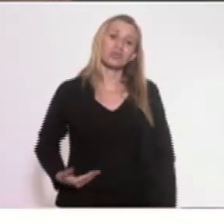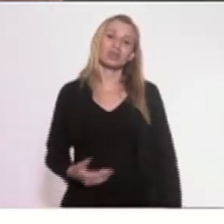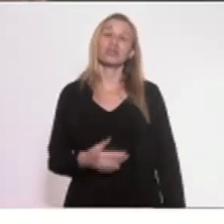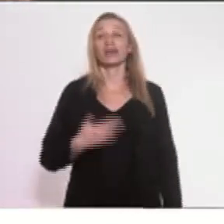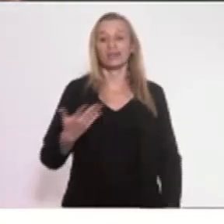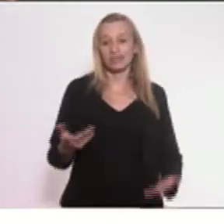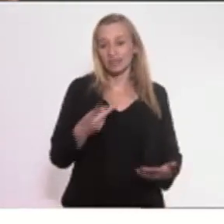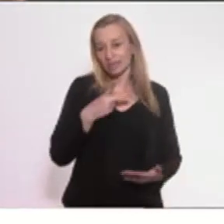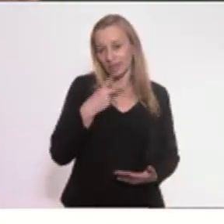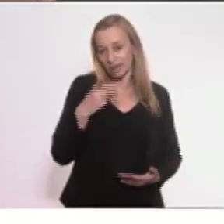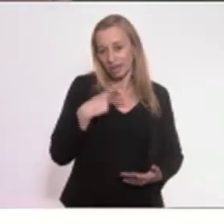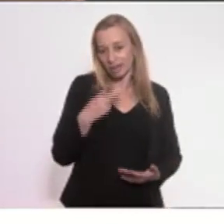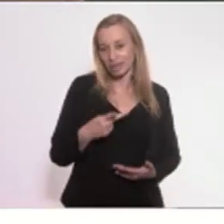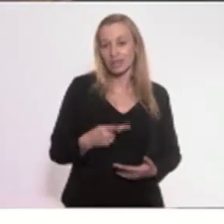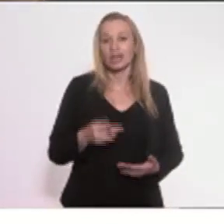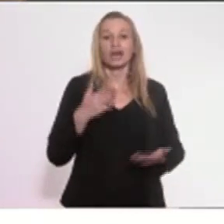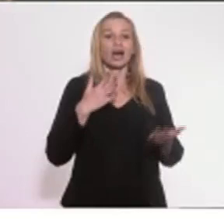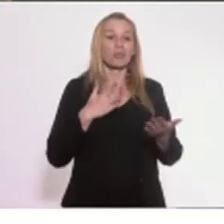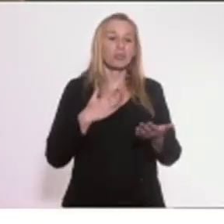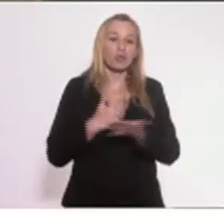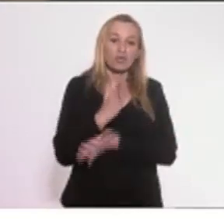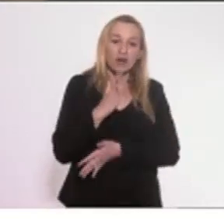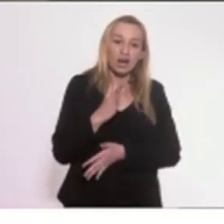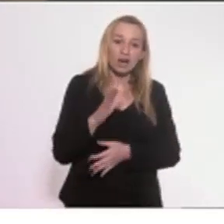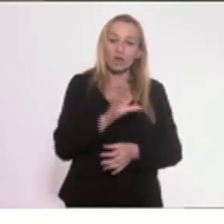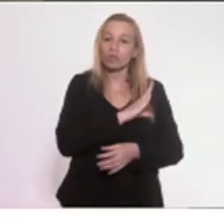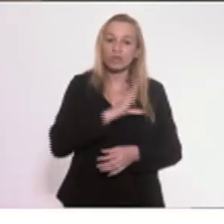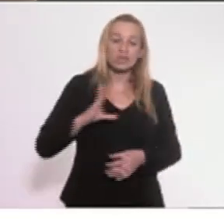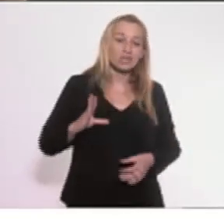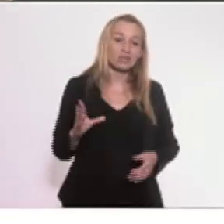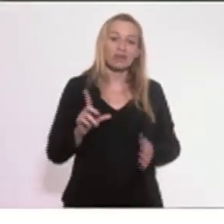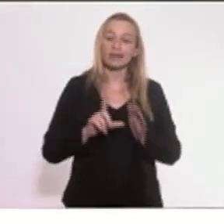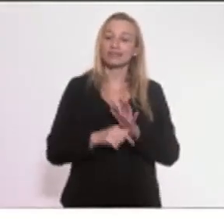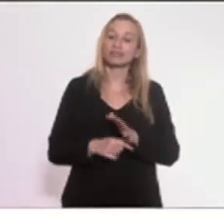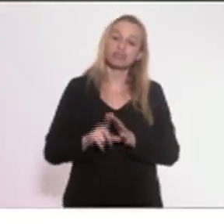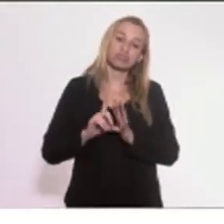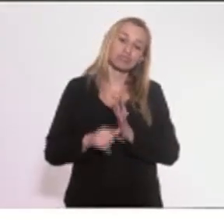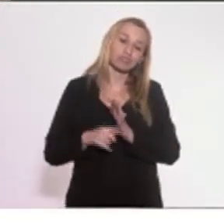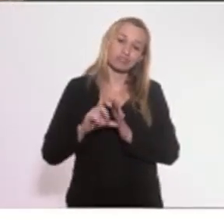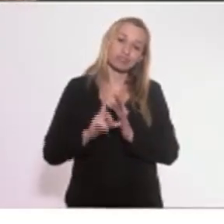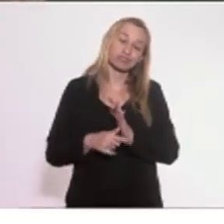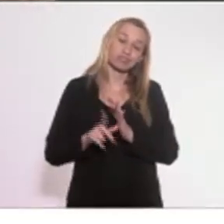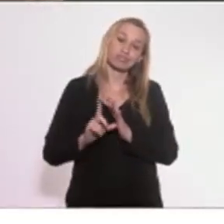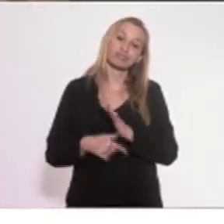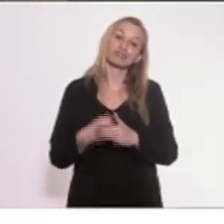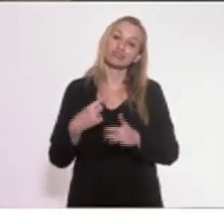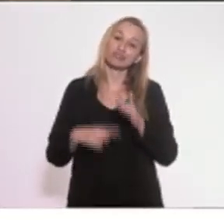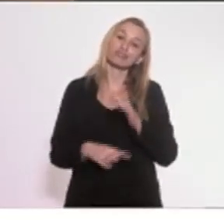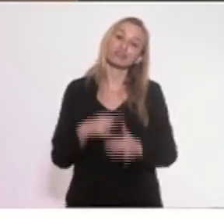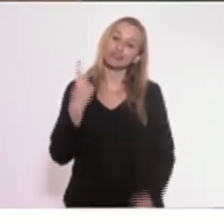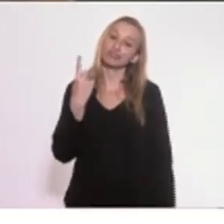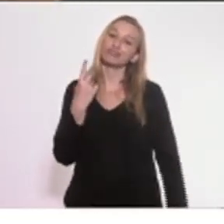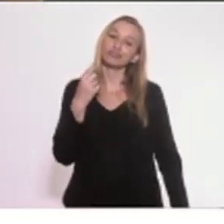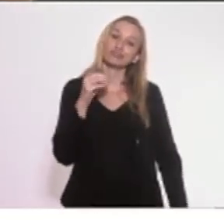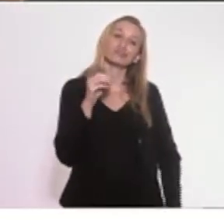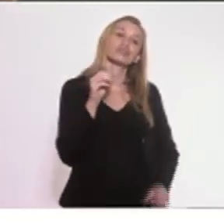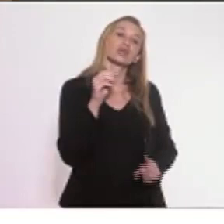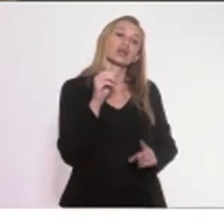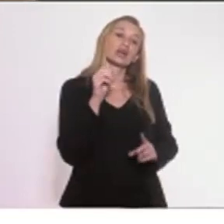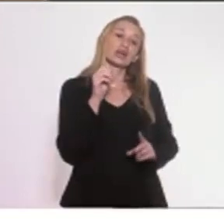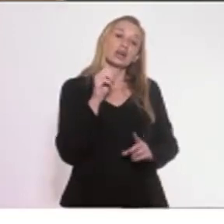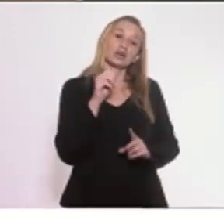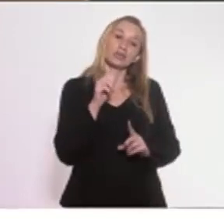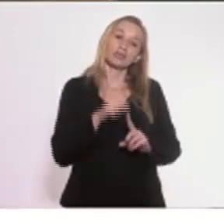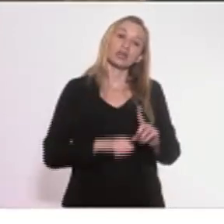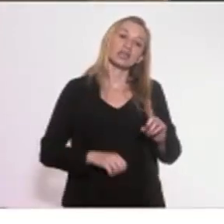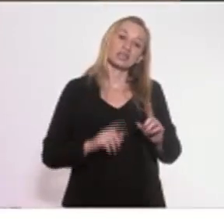demandar aprovar na comissão e a gente vai atrasar isso no mínimo um mês. Então, essa é a verdade, é